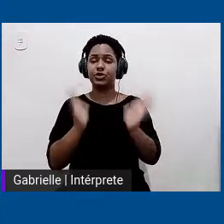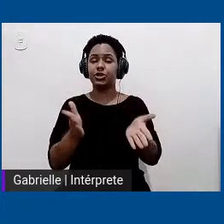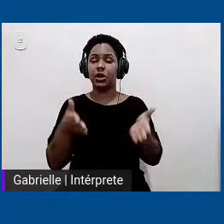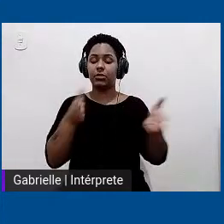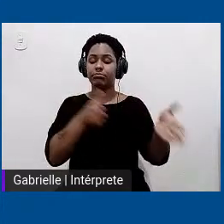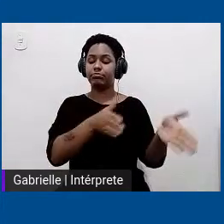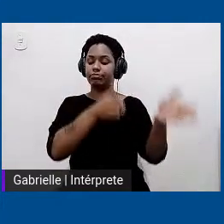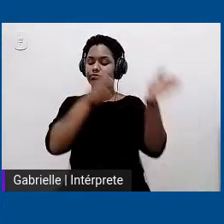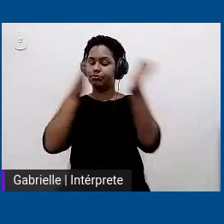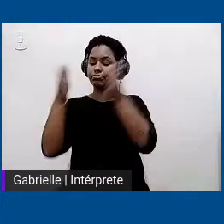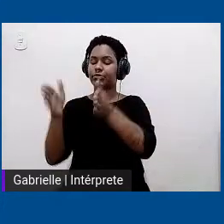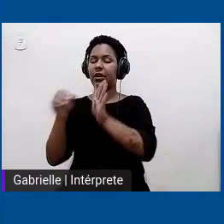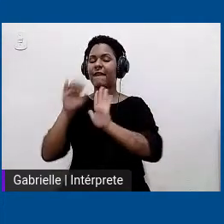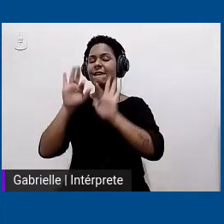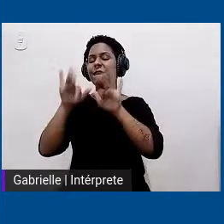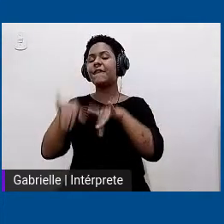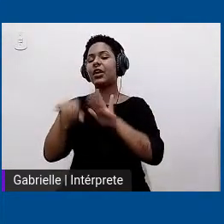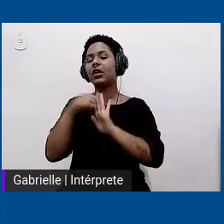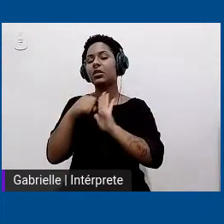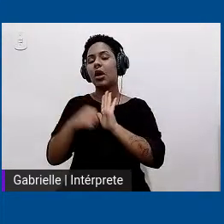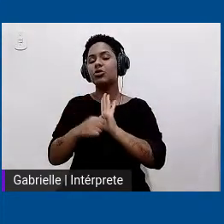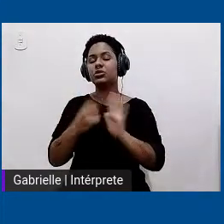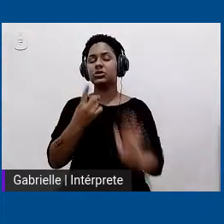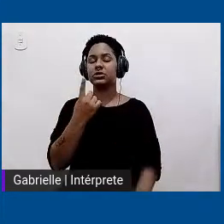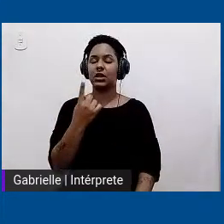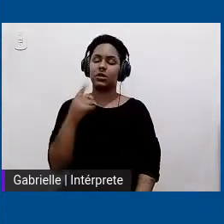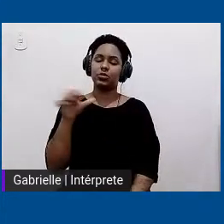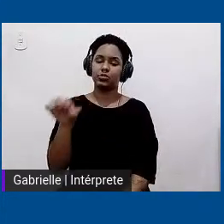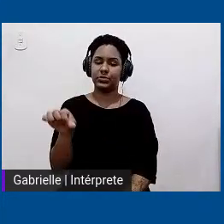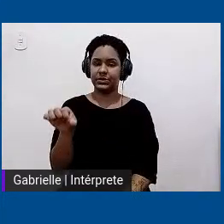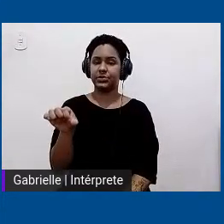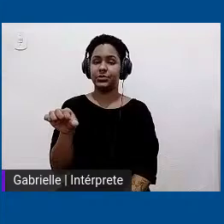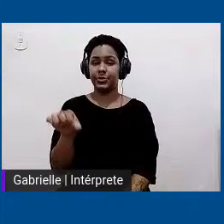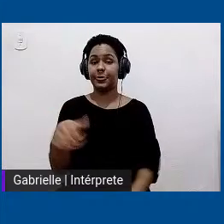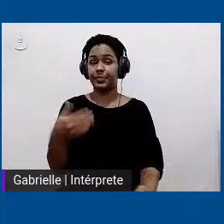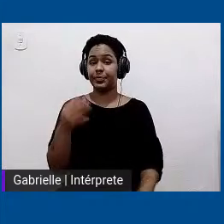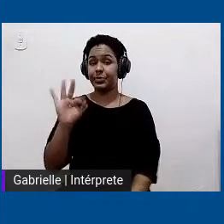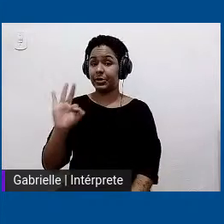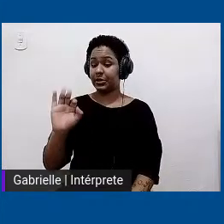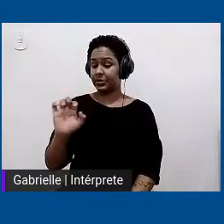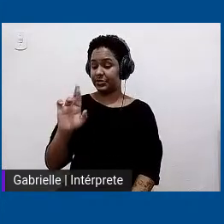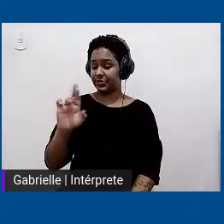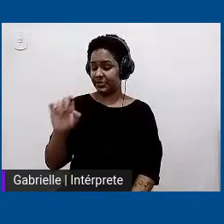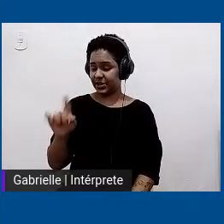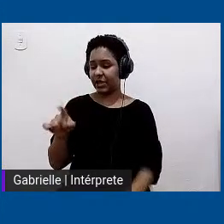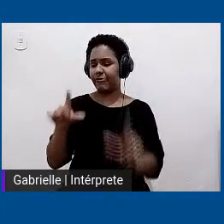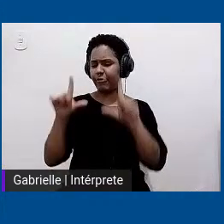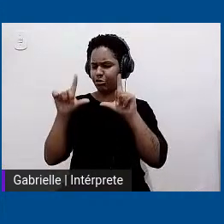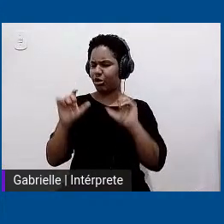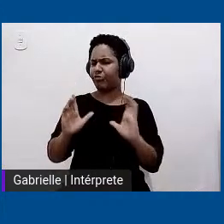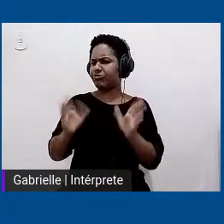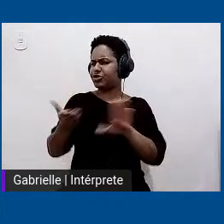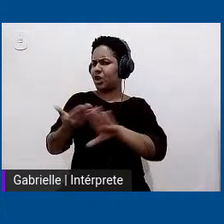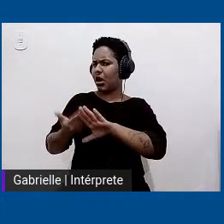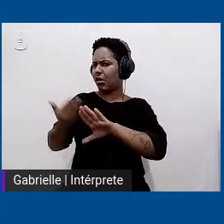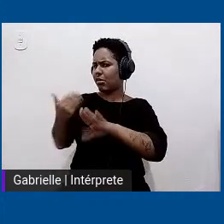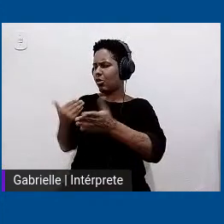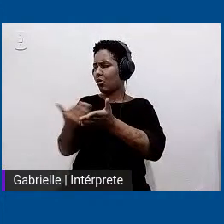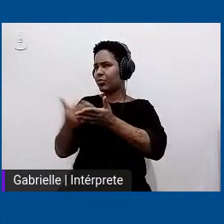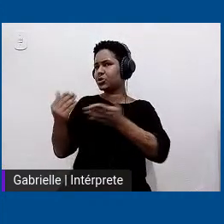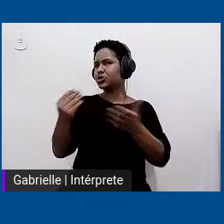do final do século XIX, né? Então, o Ferrez já era fotógrafo desde a década de 60,